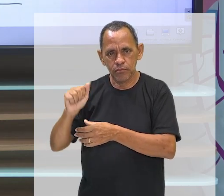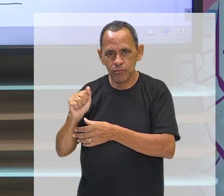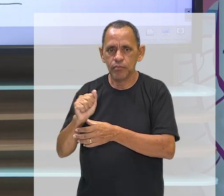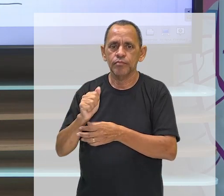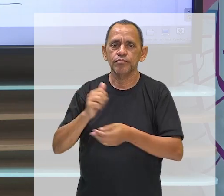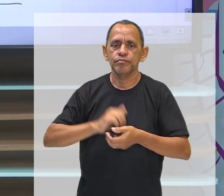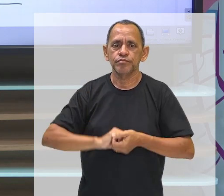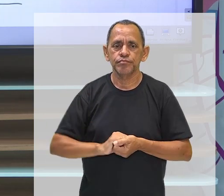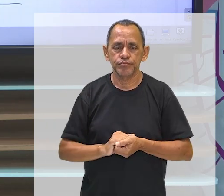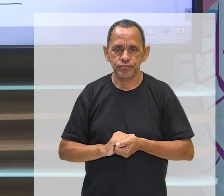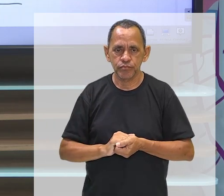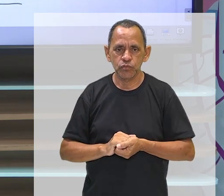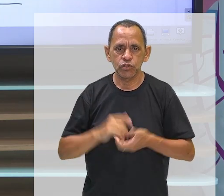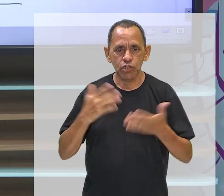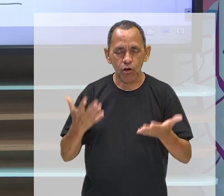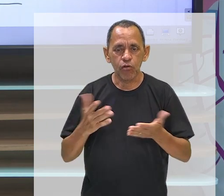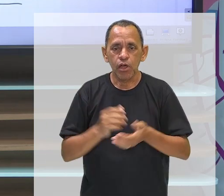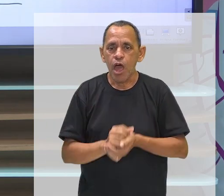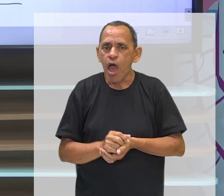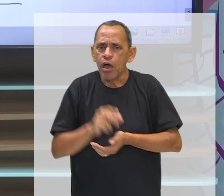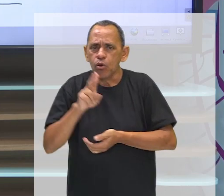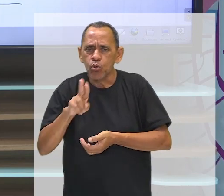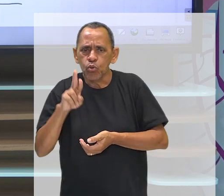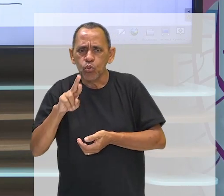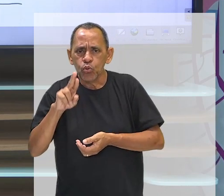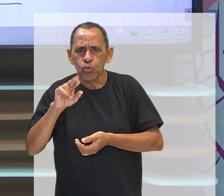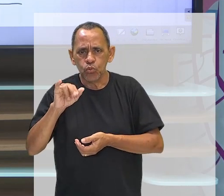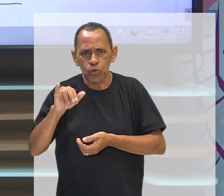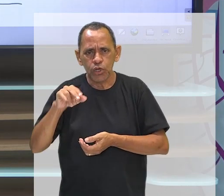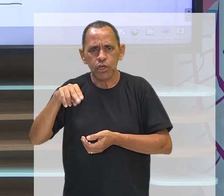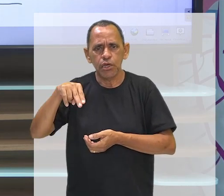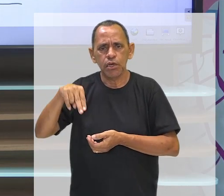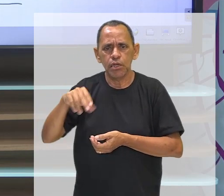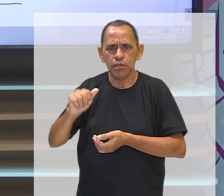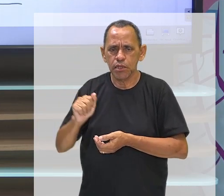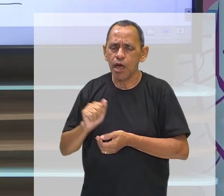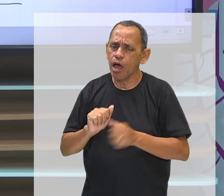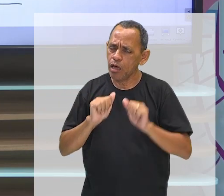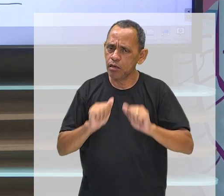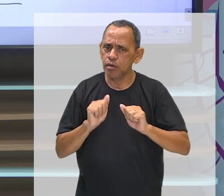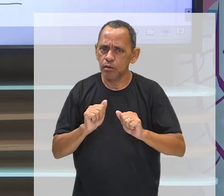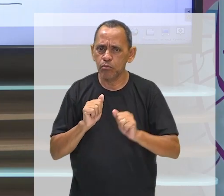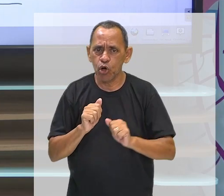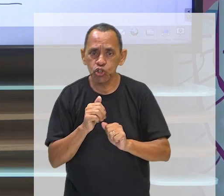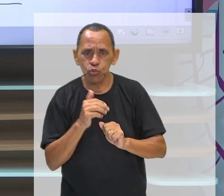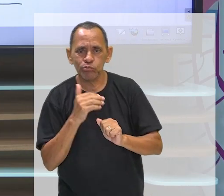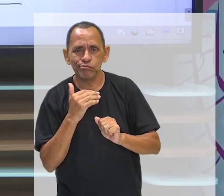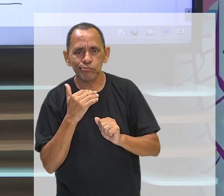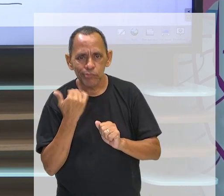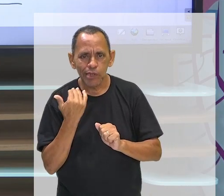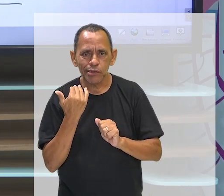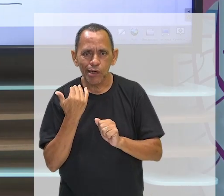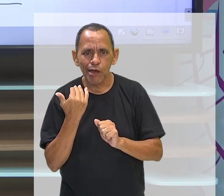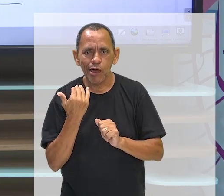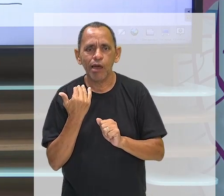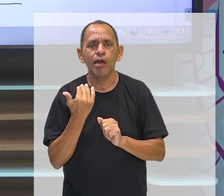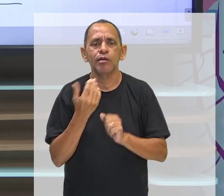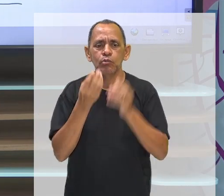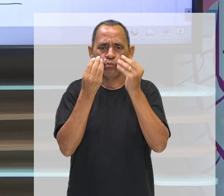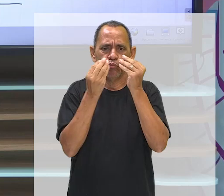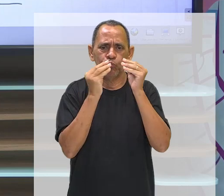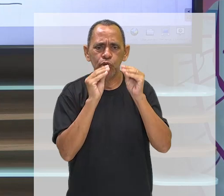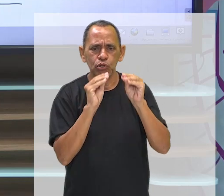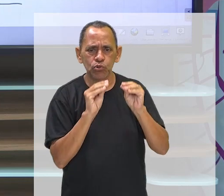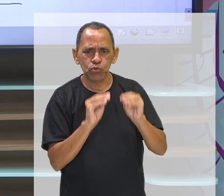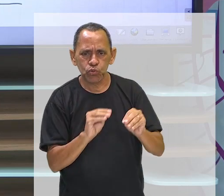vai fazer esse transporte. Então daí essa importância de todos esses fluidos e esses líquidos que são produzidos. Então, como a gente visualizou, a uretra, né, ela